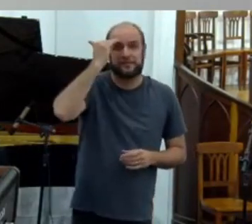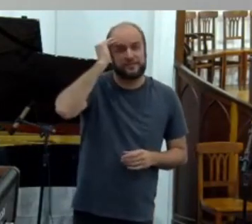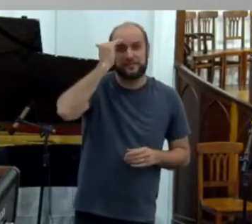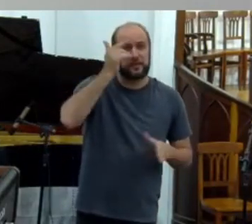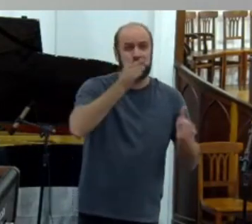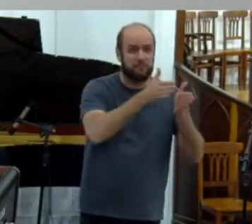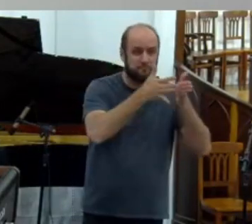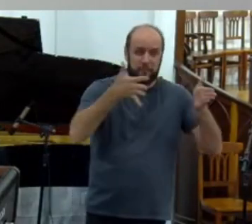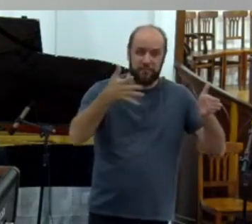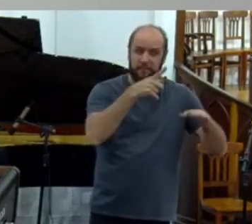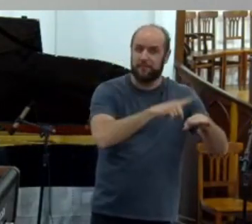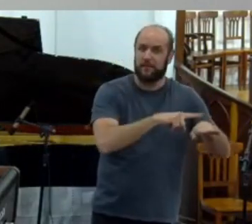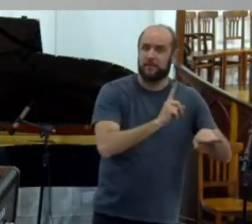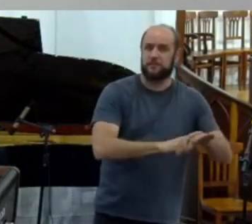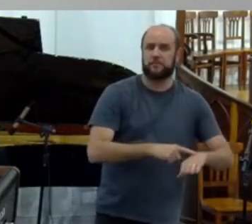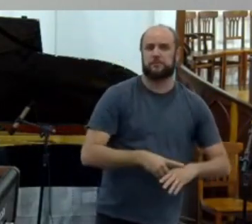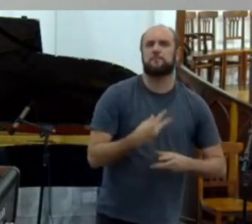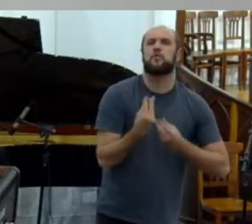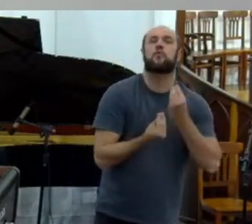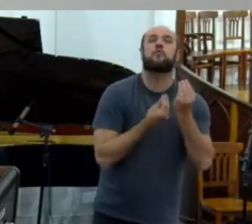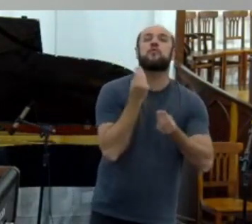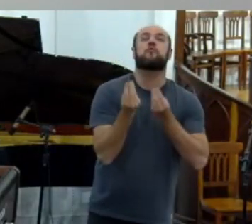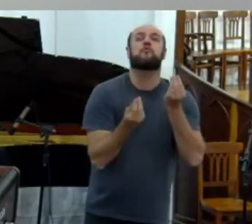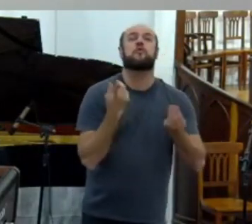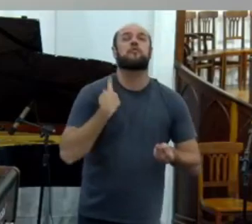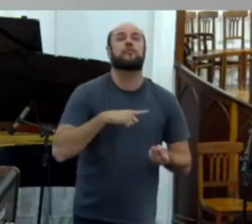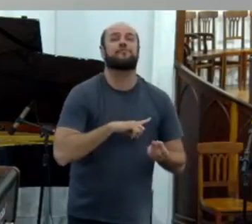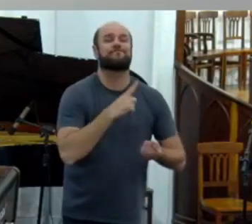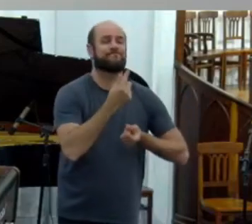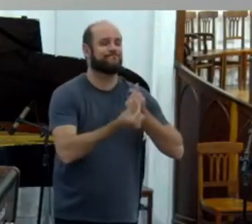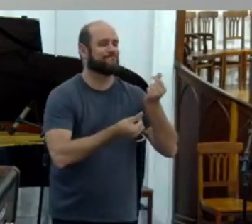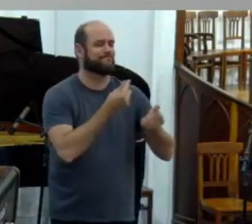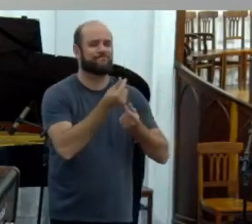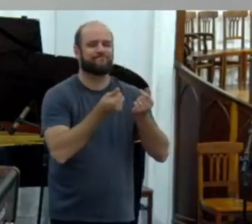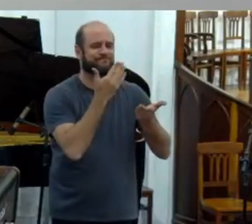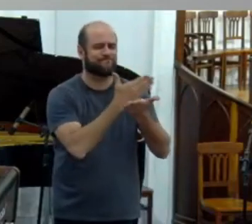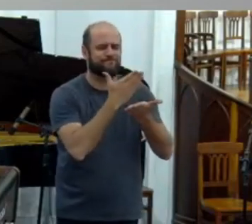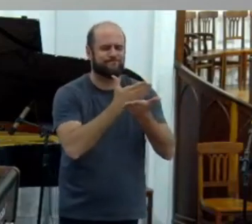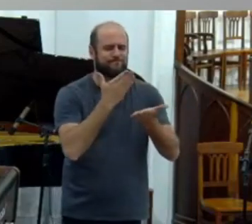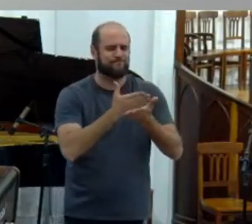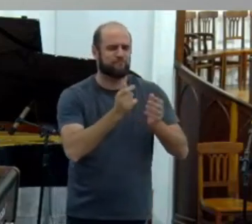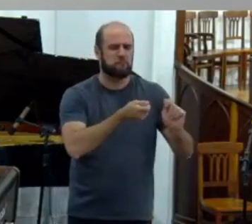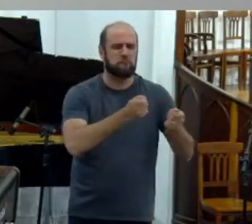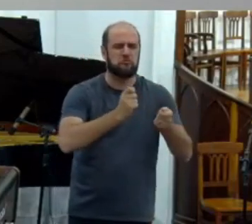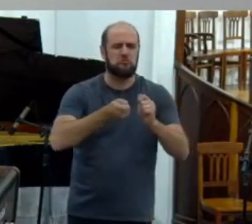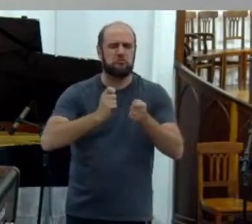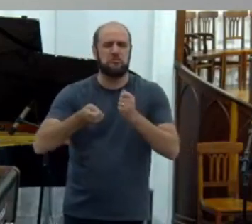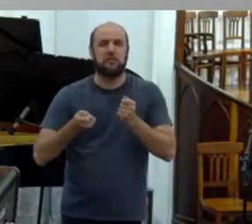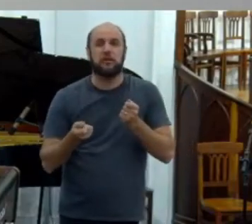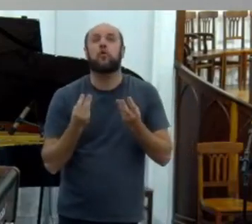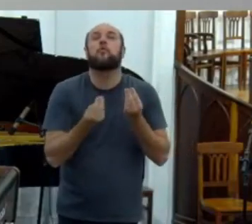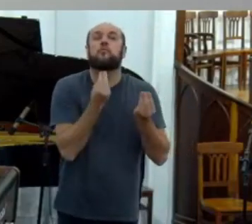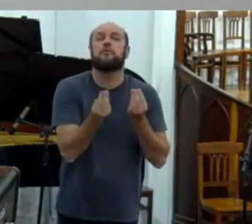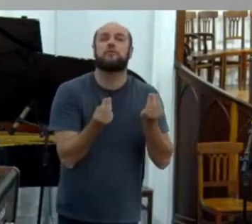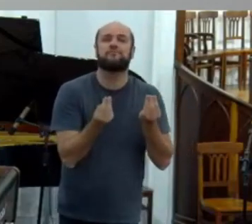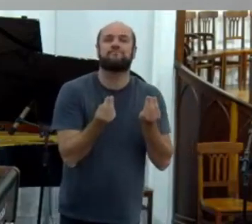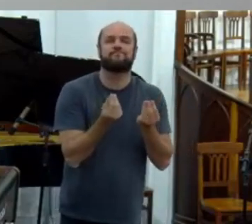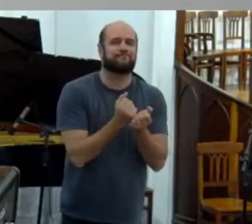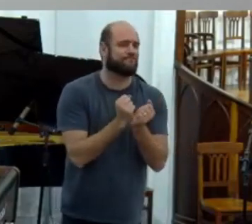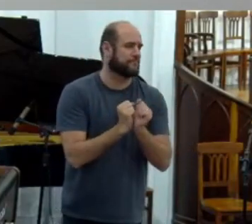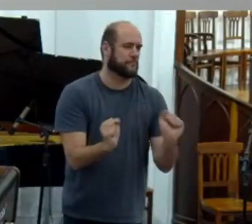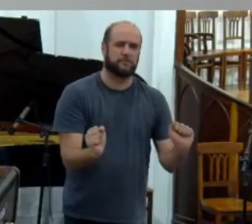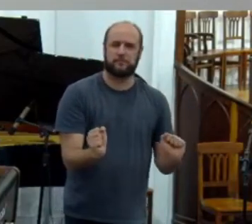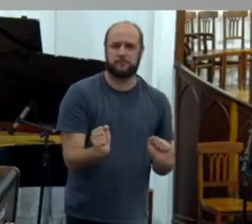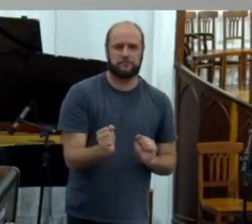tempo, como nós vamos administrar e regrar tudo em nossa vida? E como nós vamos dizer,